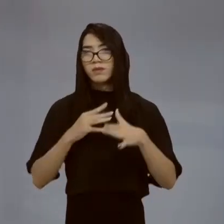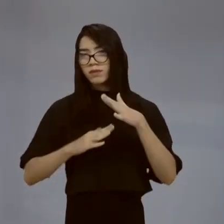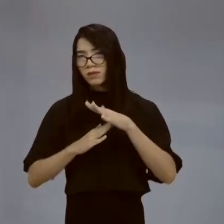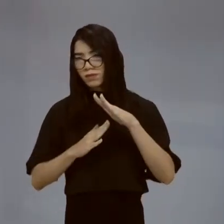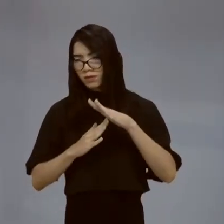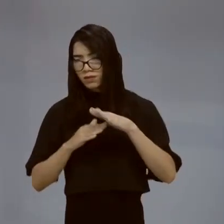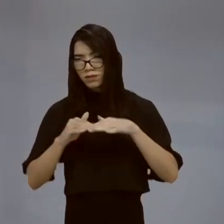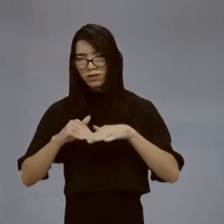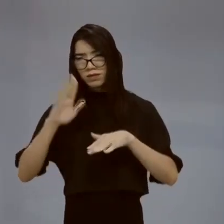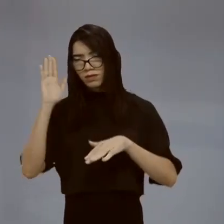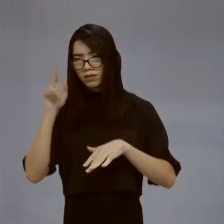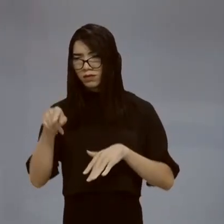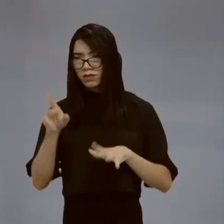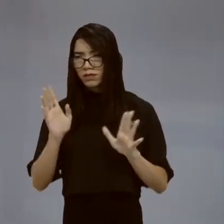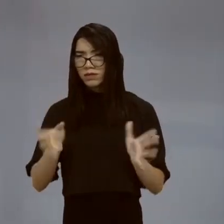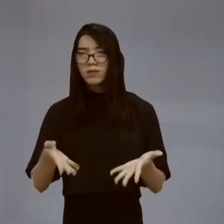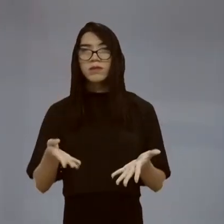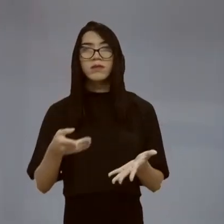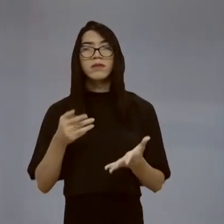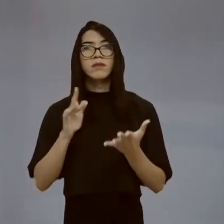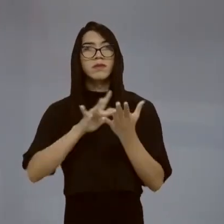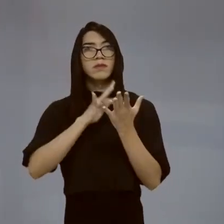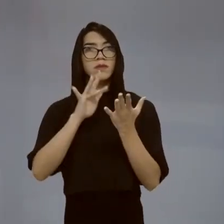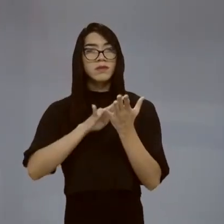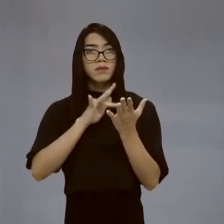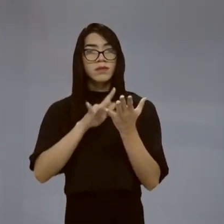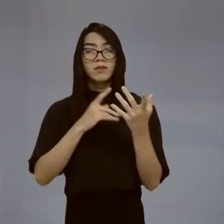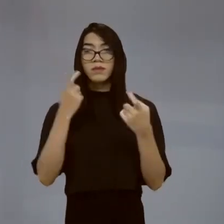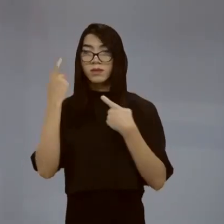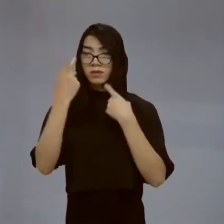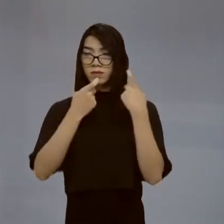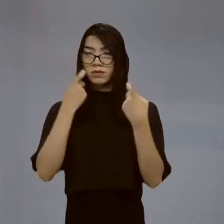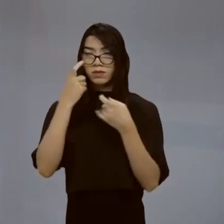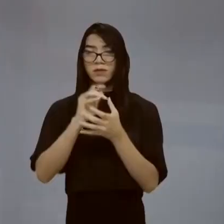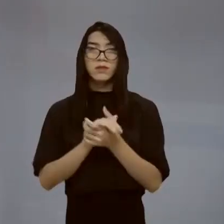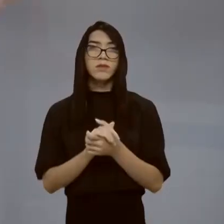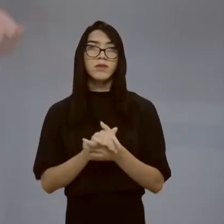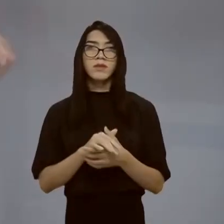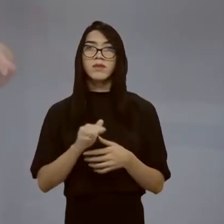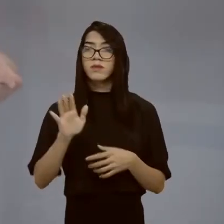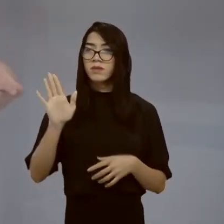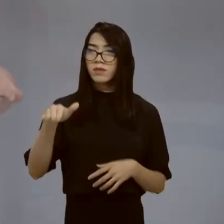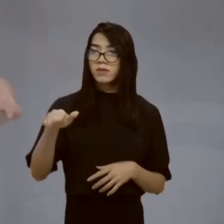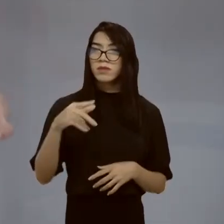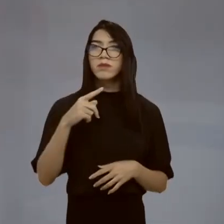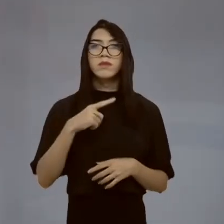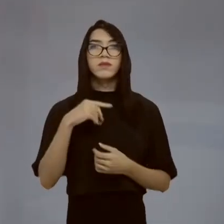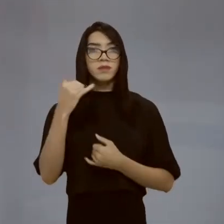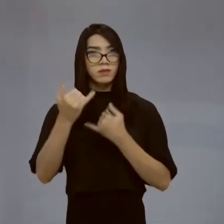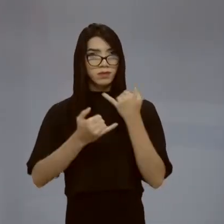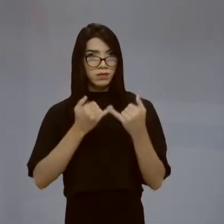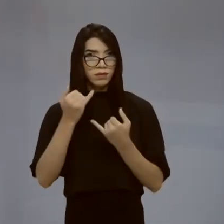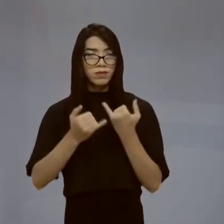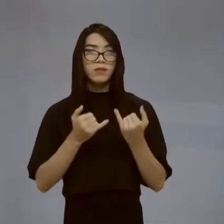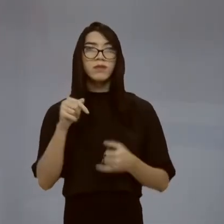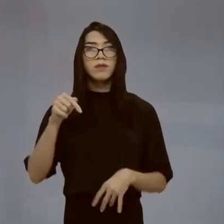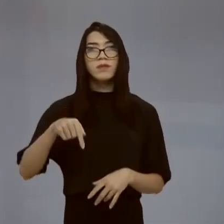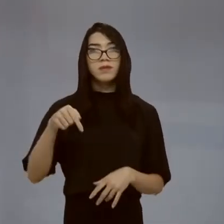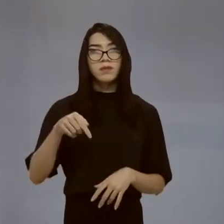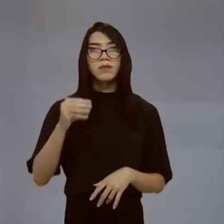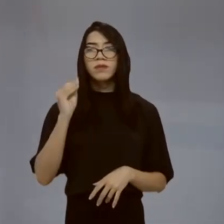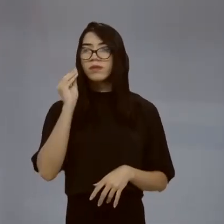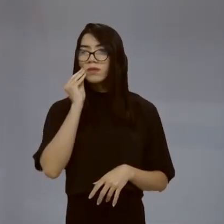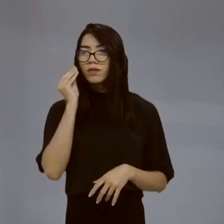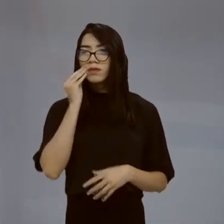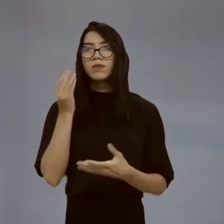uso das telas, né? E a gente faz aquela coisa. Olha, eu tenho uma brincadeira aqui que eu tô querendo fazer para ver se